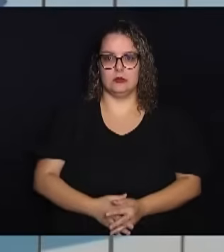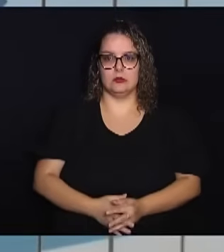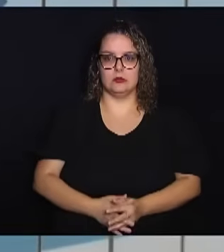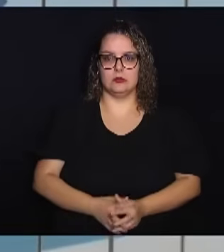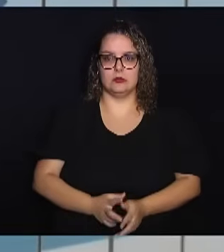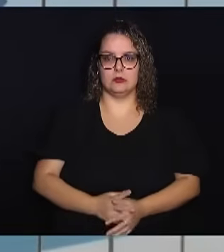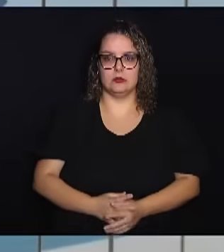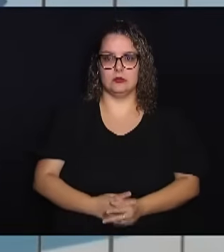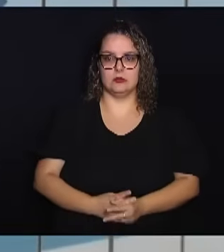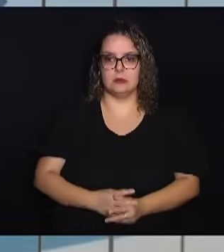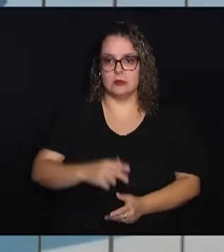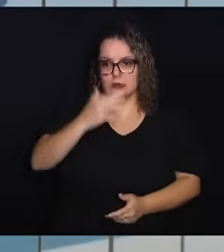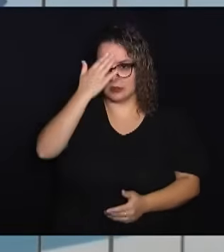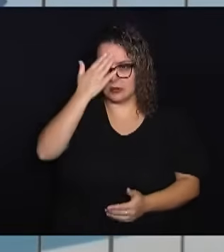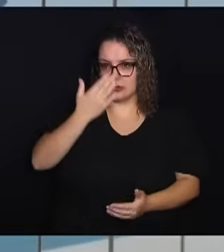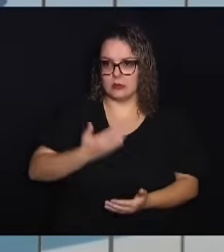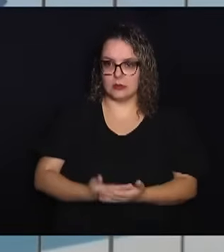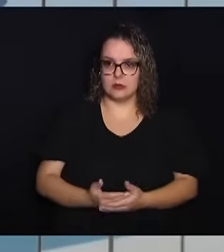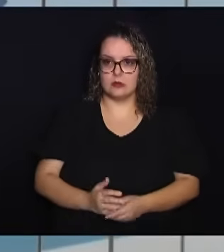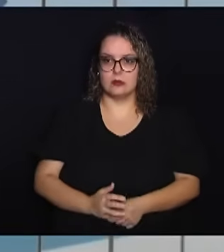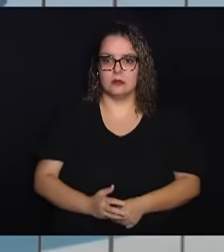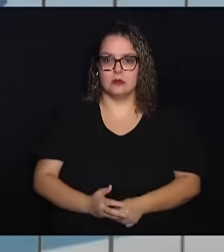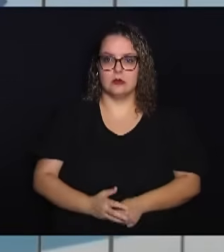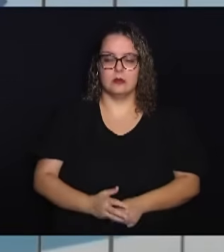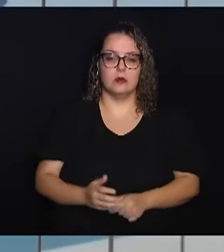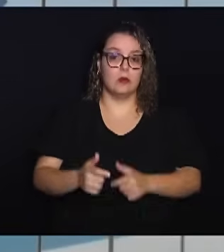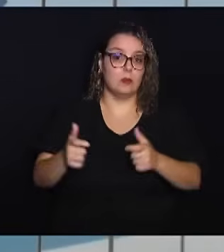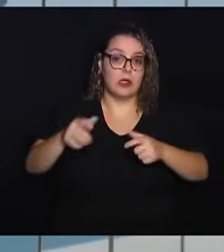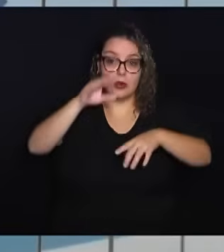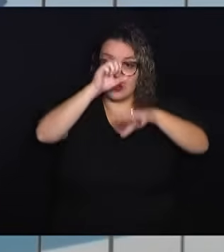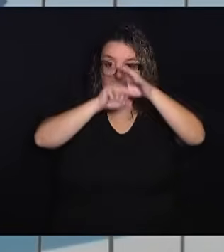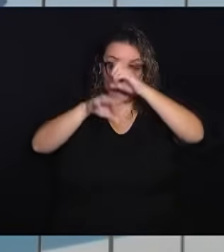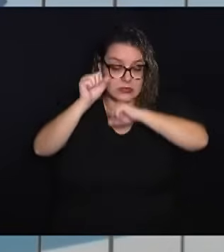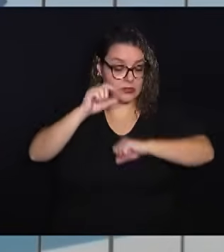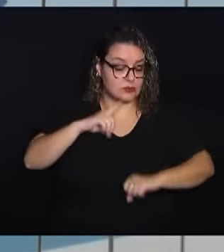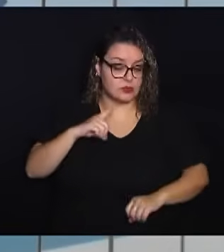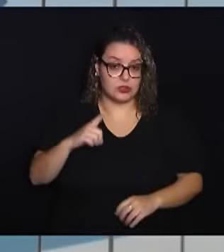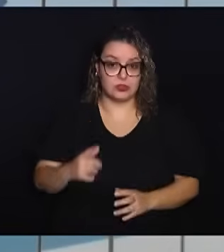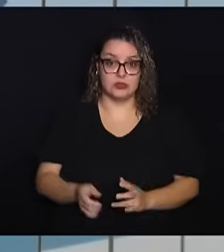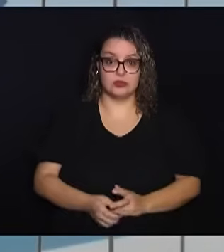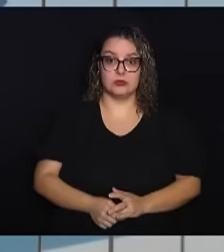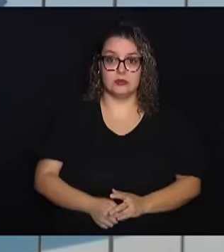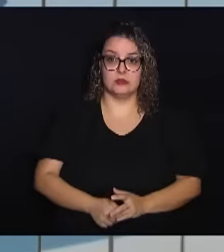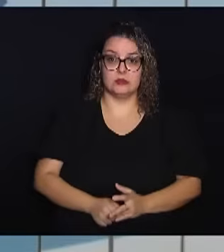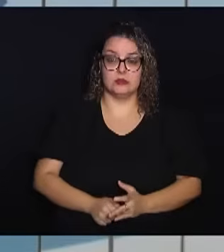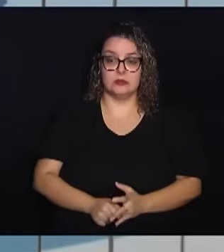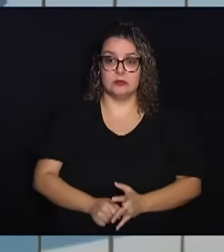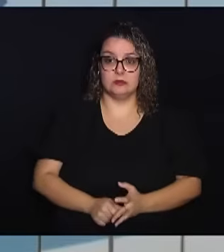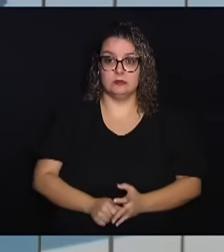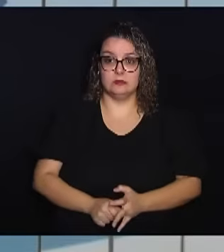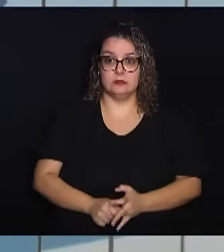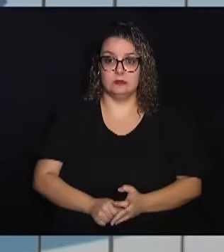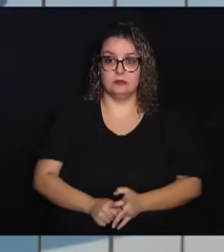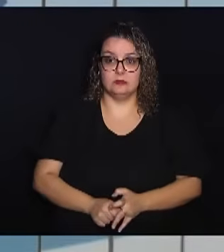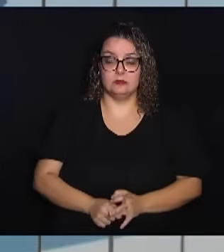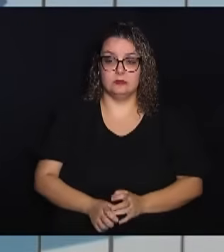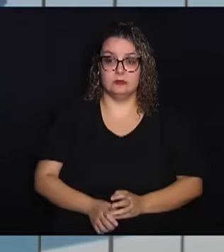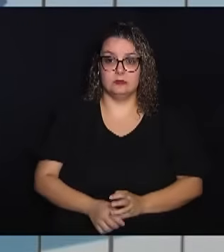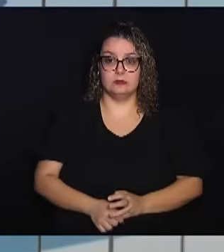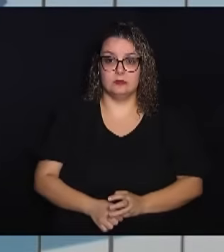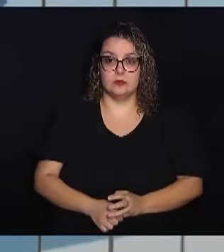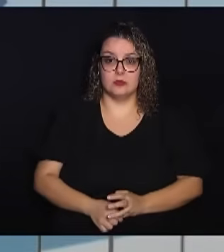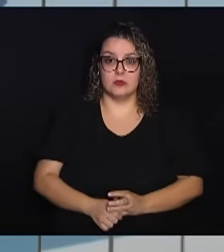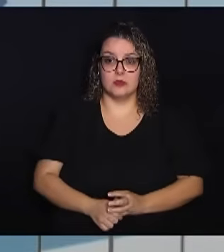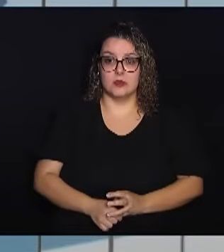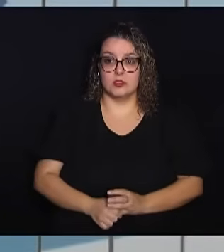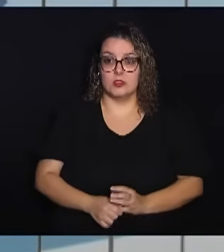Eu acredito que o maior ensinamento que eu tive, assim, foi de você